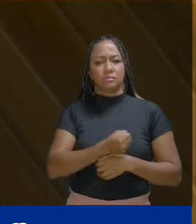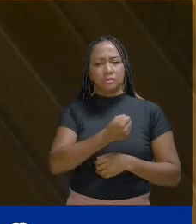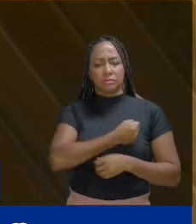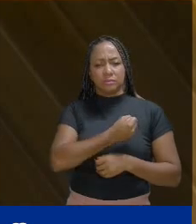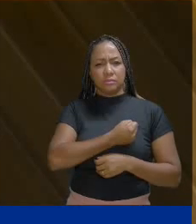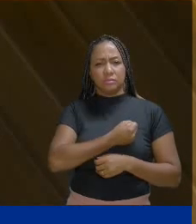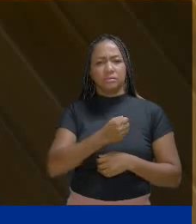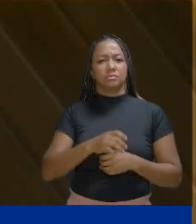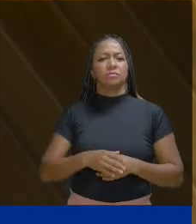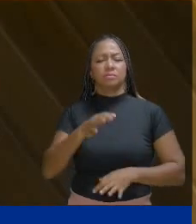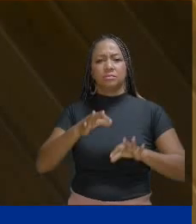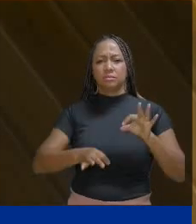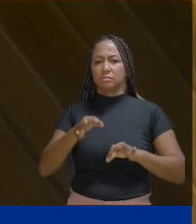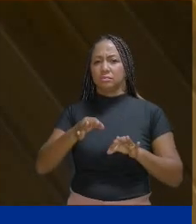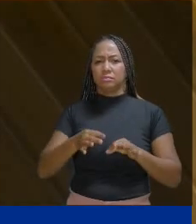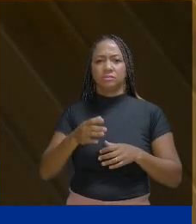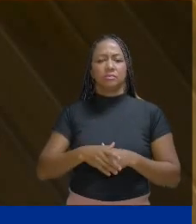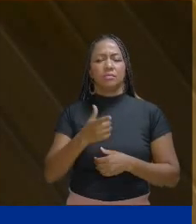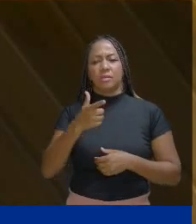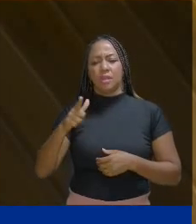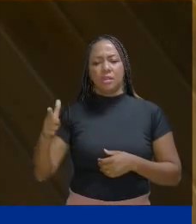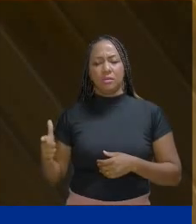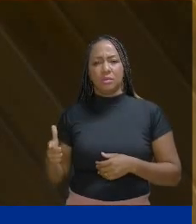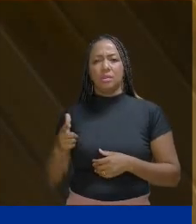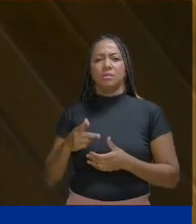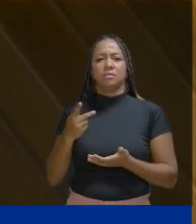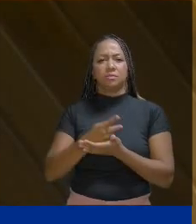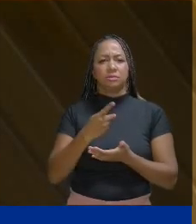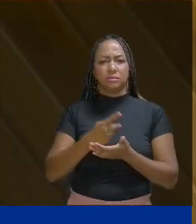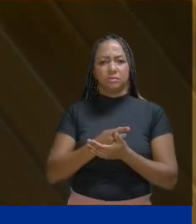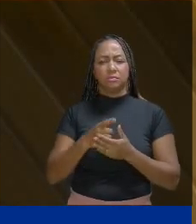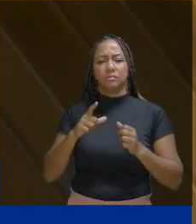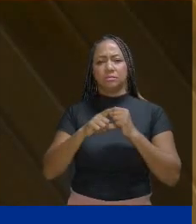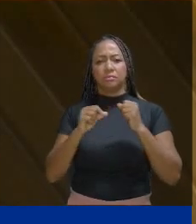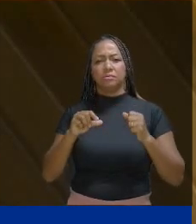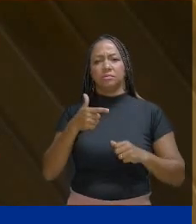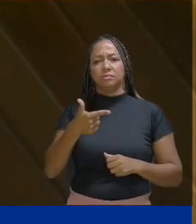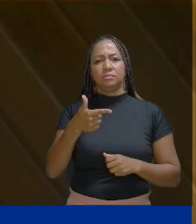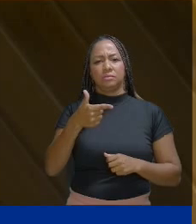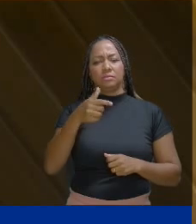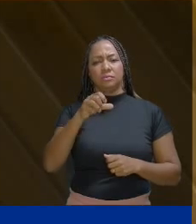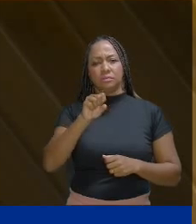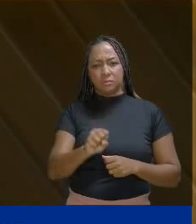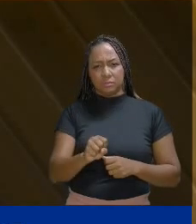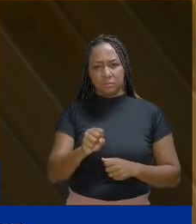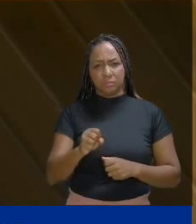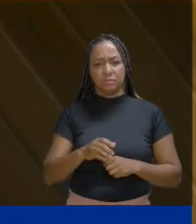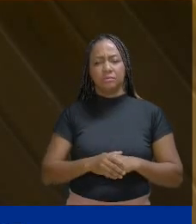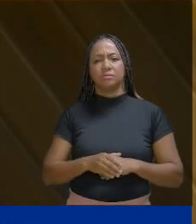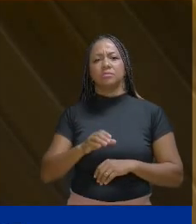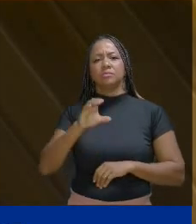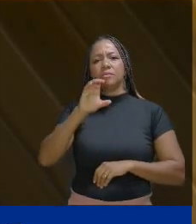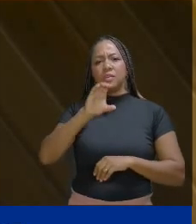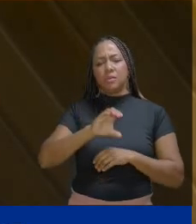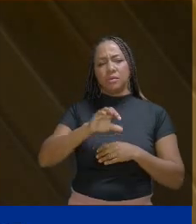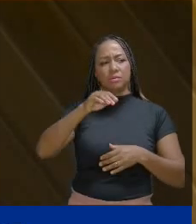jurista, não há ofensa ao artigo 28, parágrafo 4º do Código Eleitoral, com